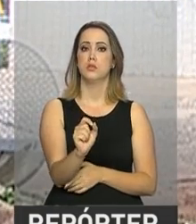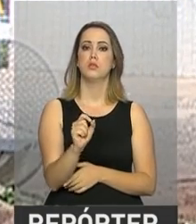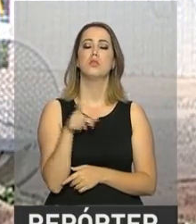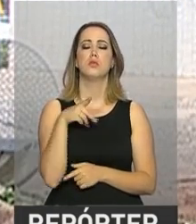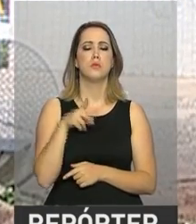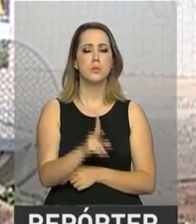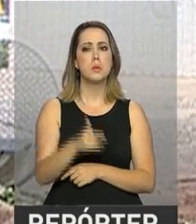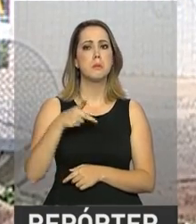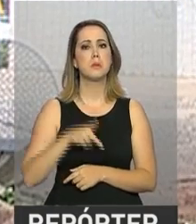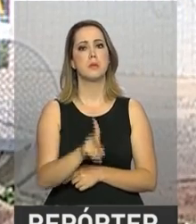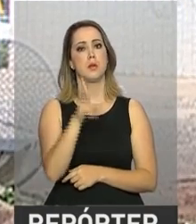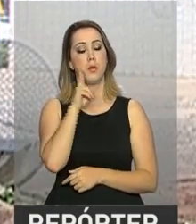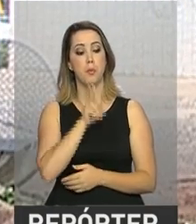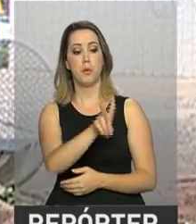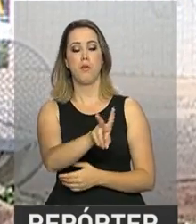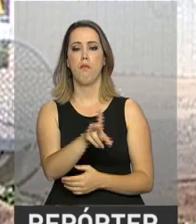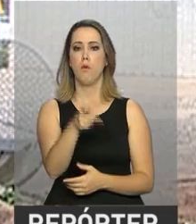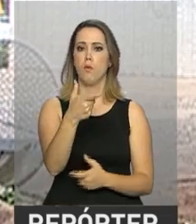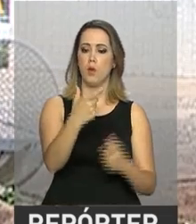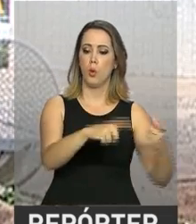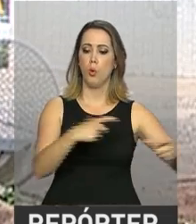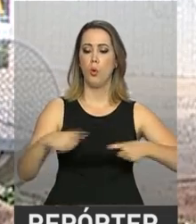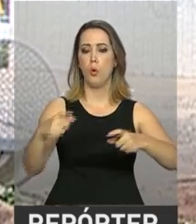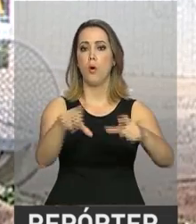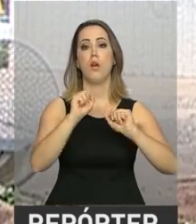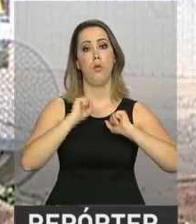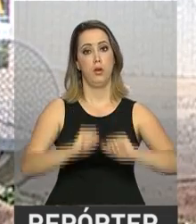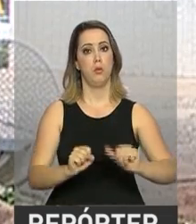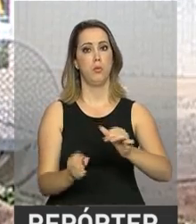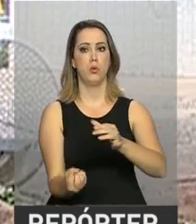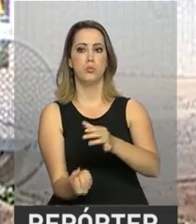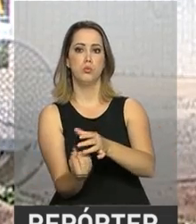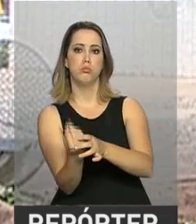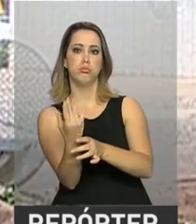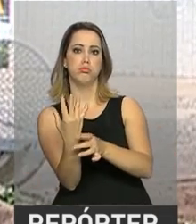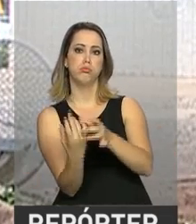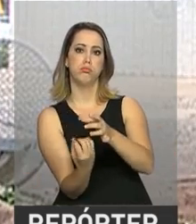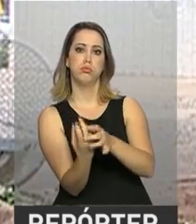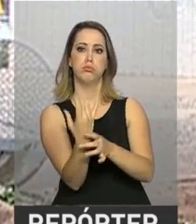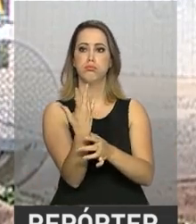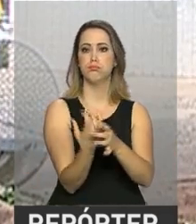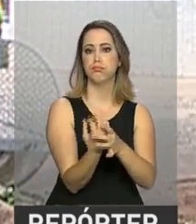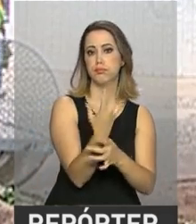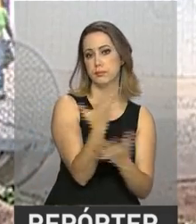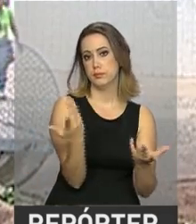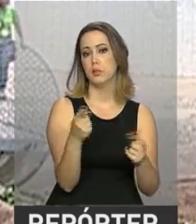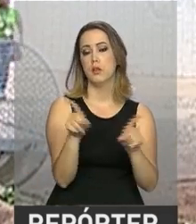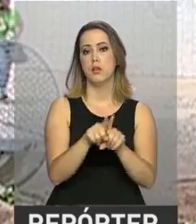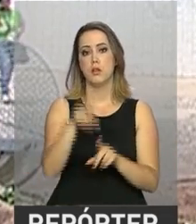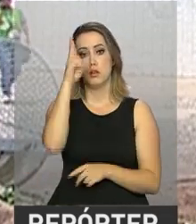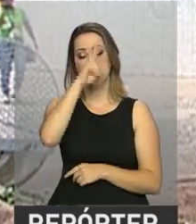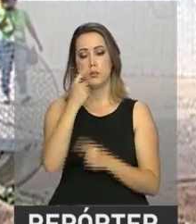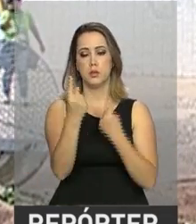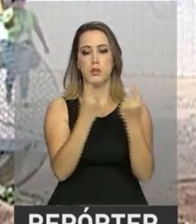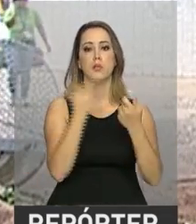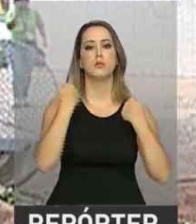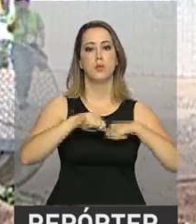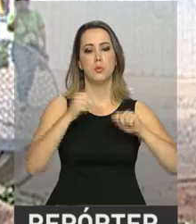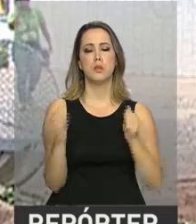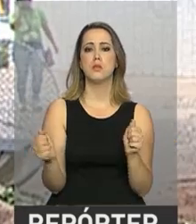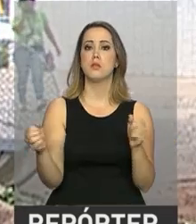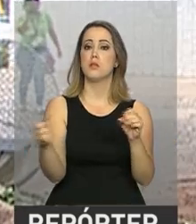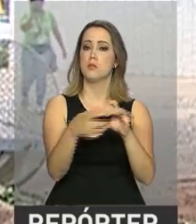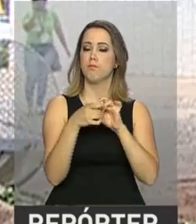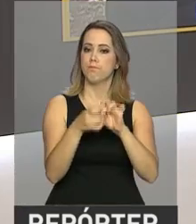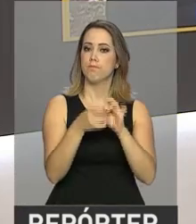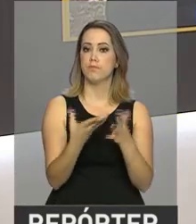à verificação de possíveis focos do mosquito e lembrar também que cada um tem que fazer a sua parte. Voltamos